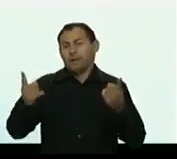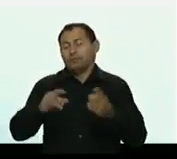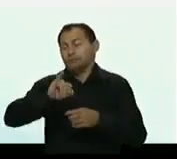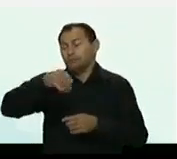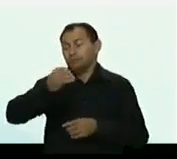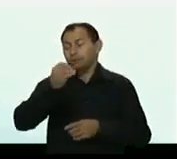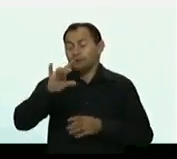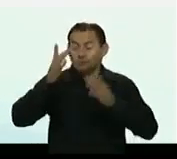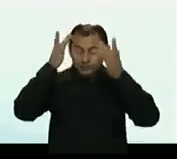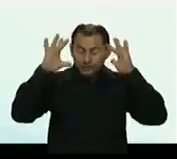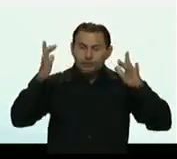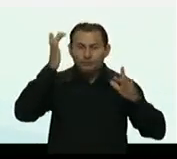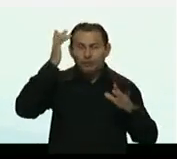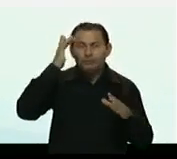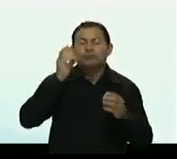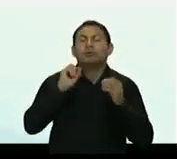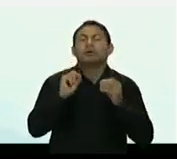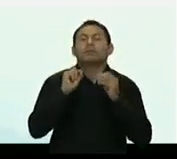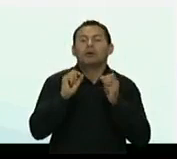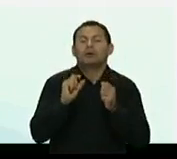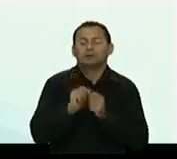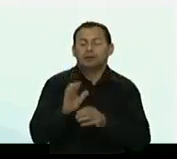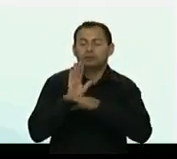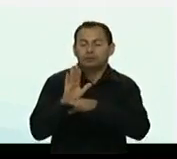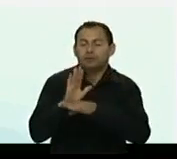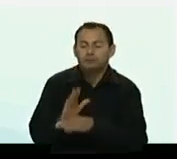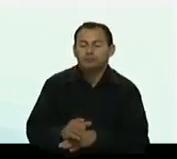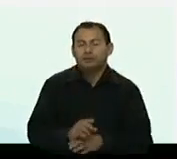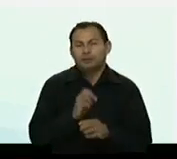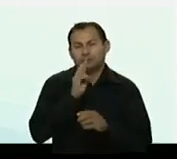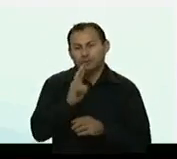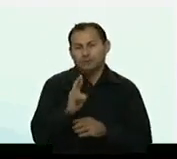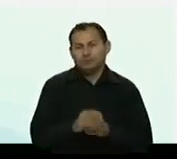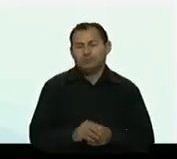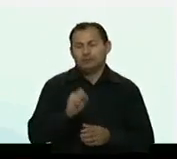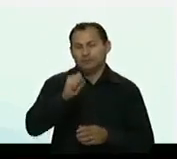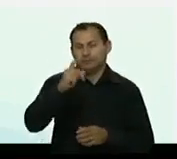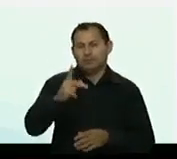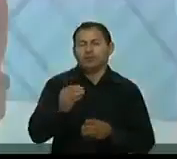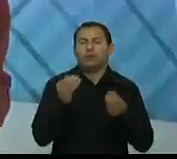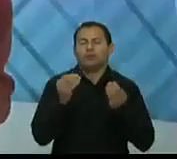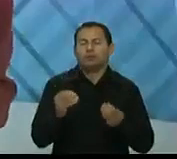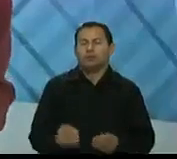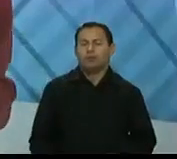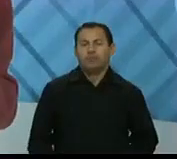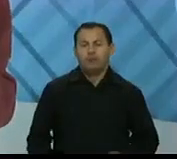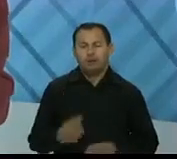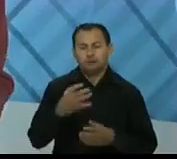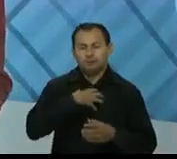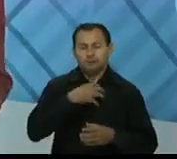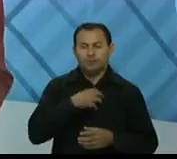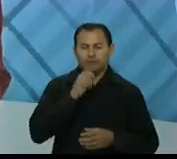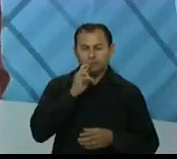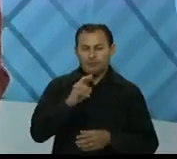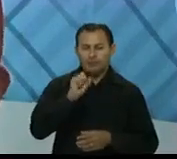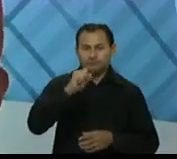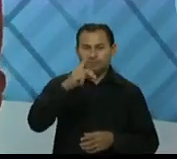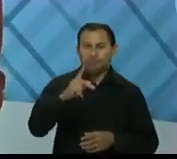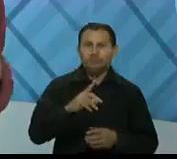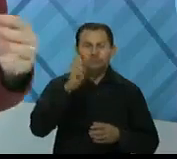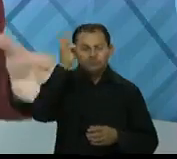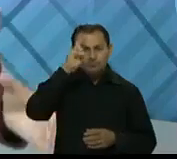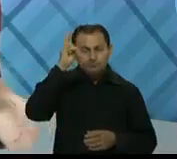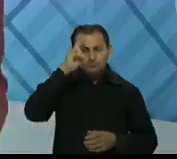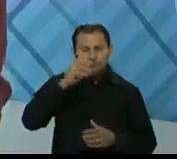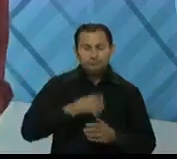João não sabe a fórmula? Que ele pode ajudar a resolver essa situação-problema? Uma forma para resolver essa situação-problema é